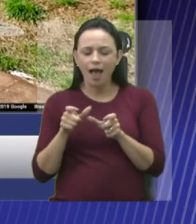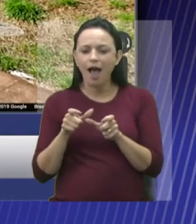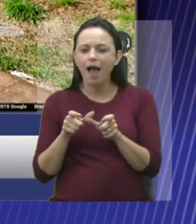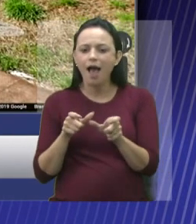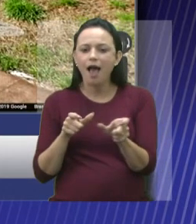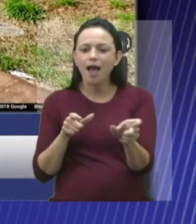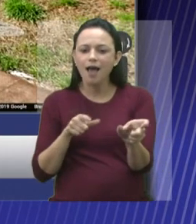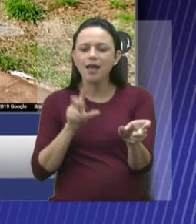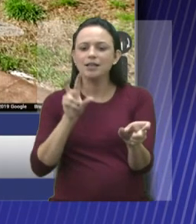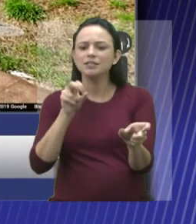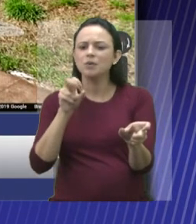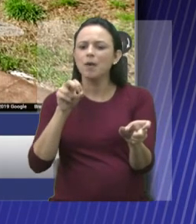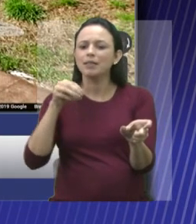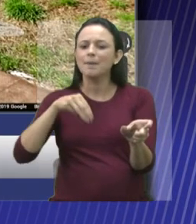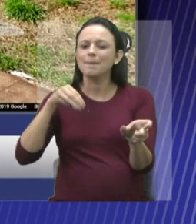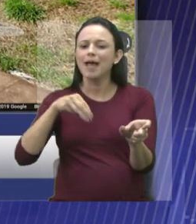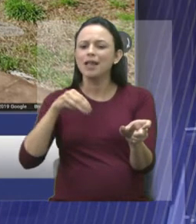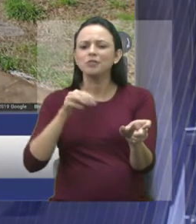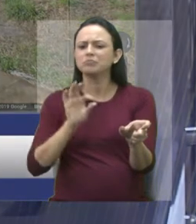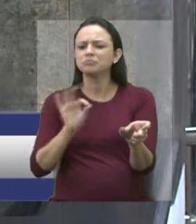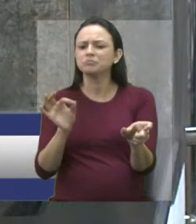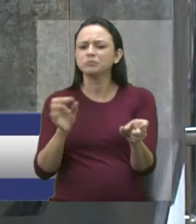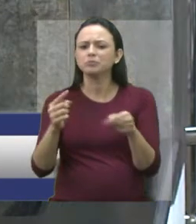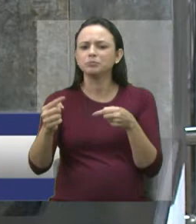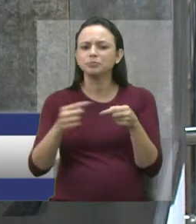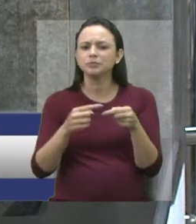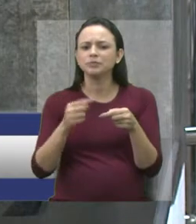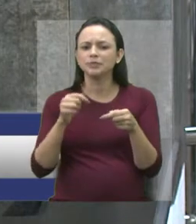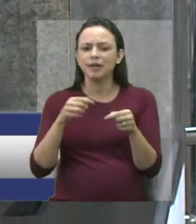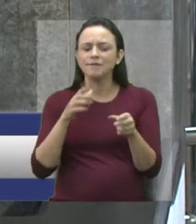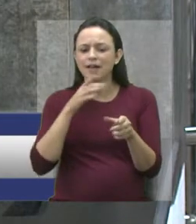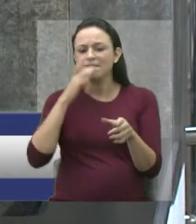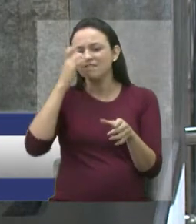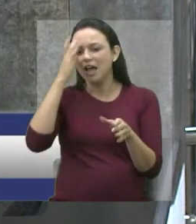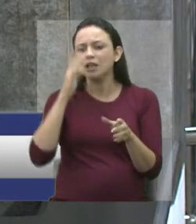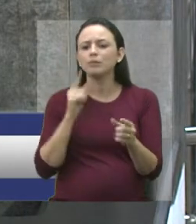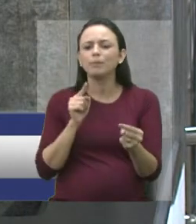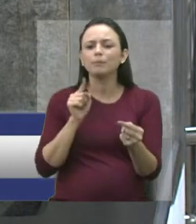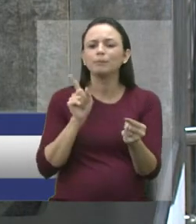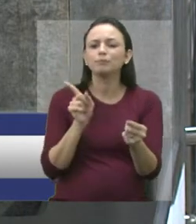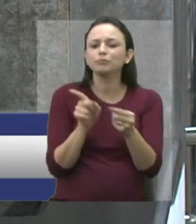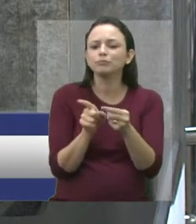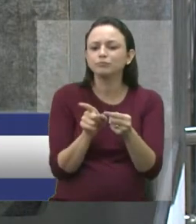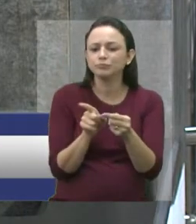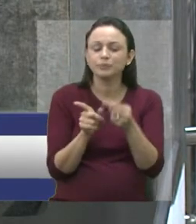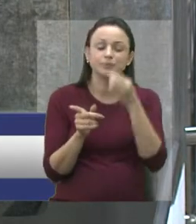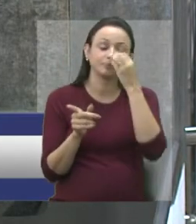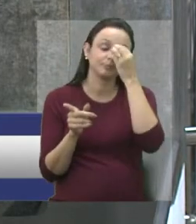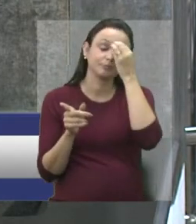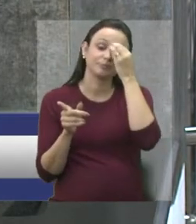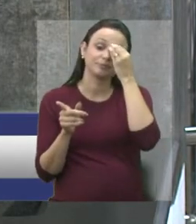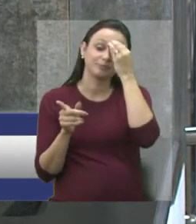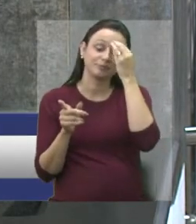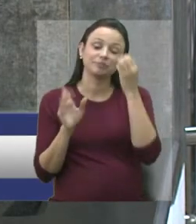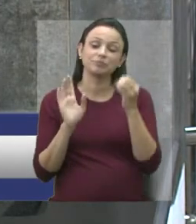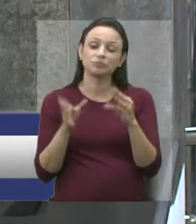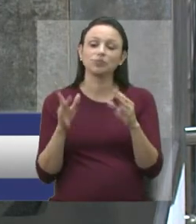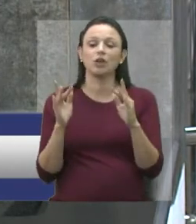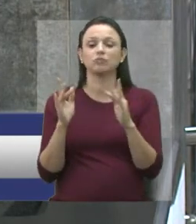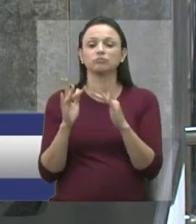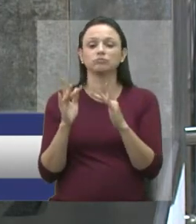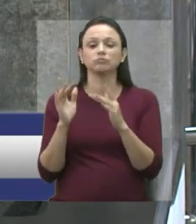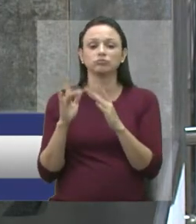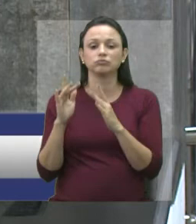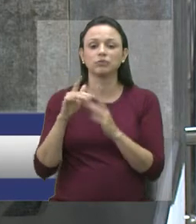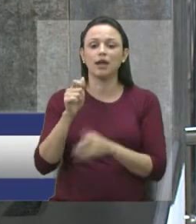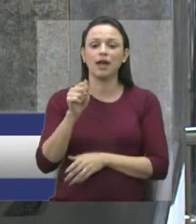50 metros no máximo, que cortava um caminho grande. Então nós pedimos, com relação, fizemos todo um contato com a